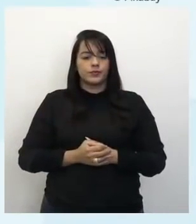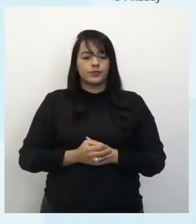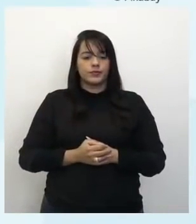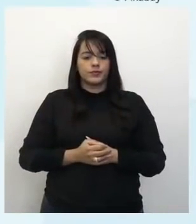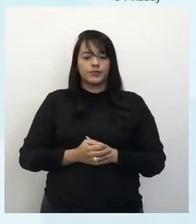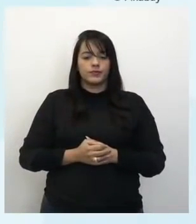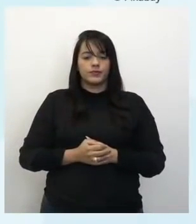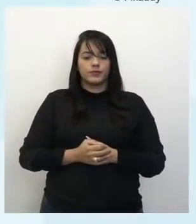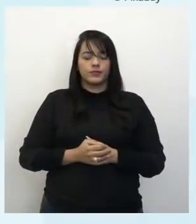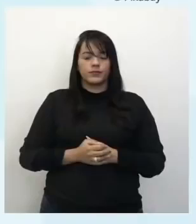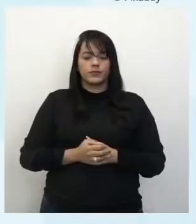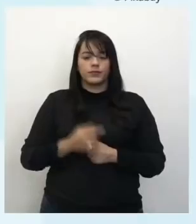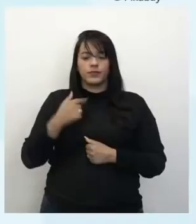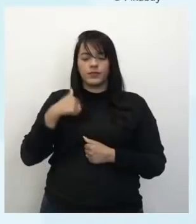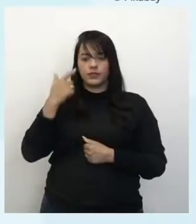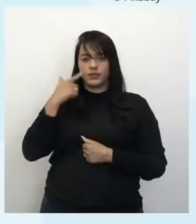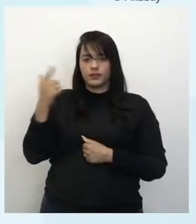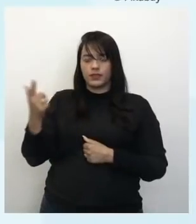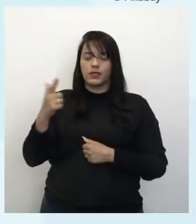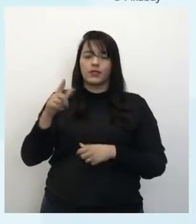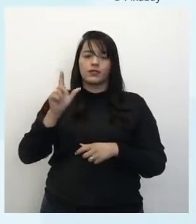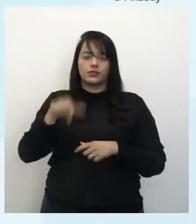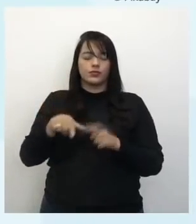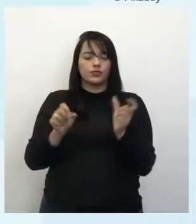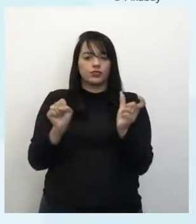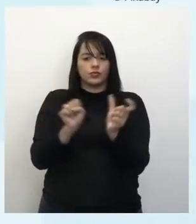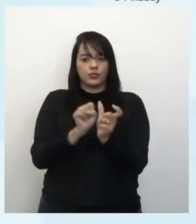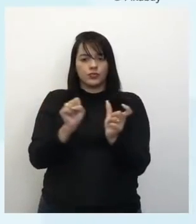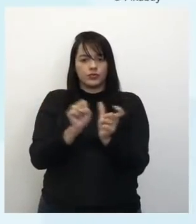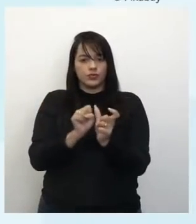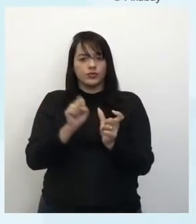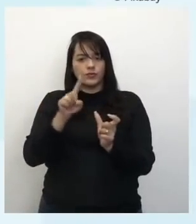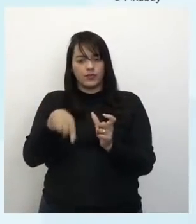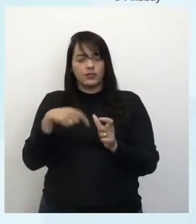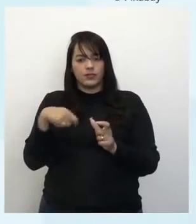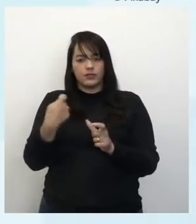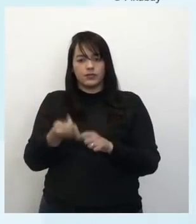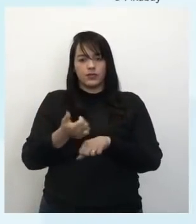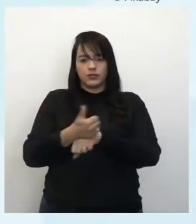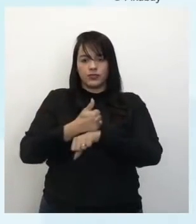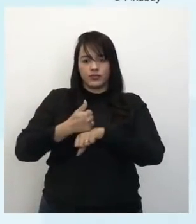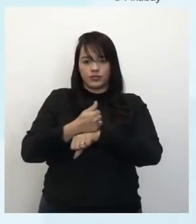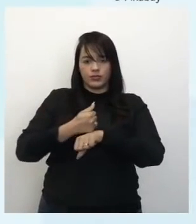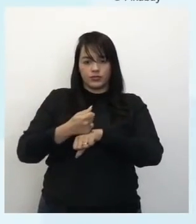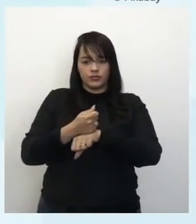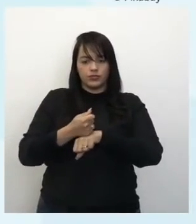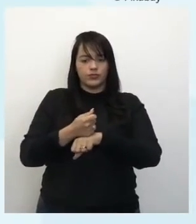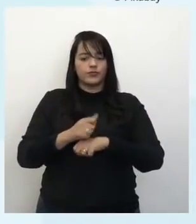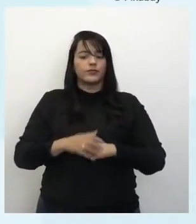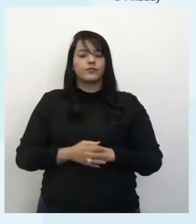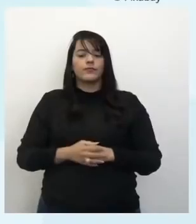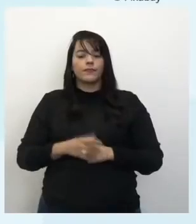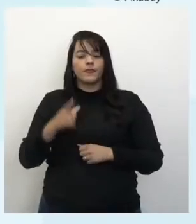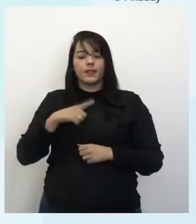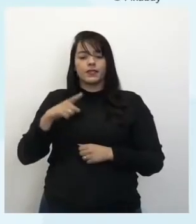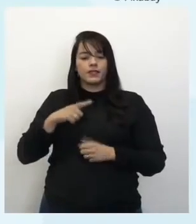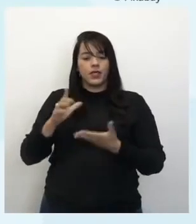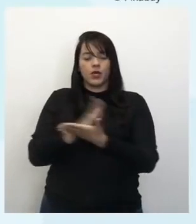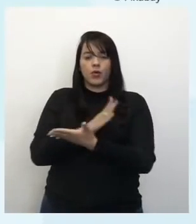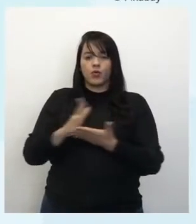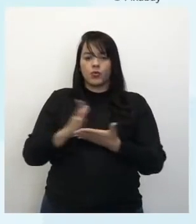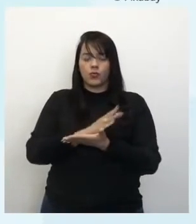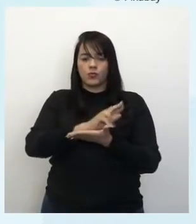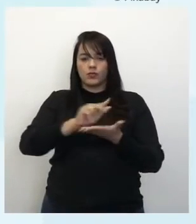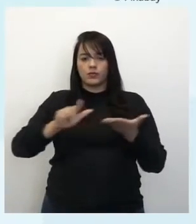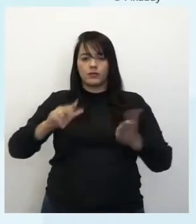mas ele está na função adjetiva, a gente não vai entrar nesse mérito agora, né? Aí a gente tem lá os tipos de árvore, que é substantivo,